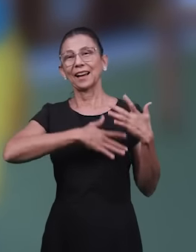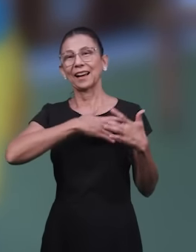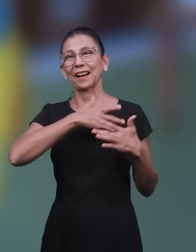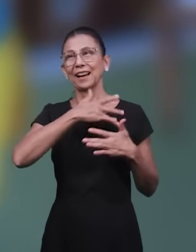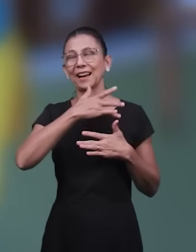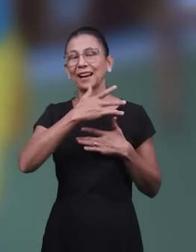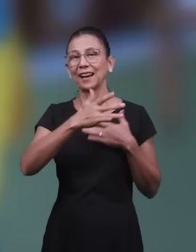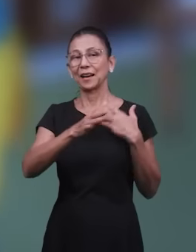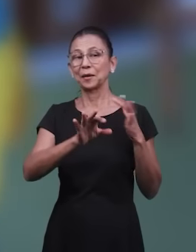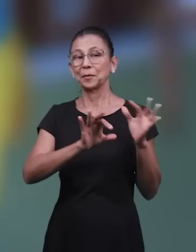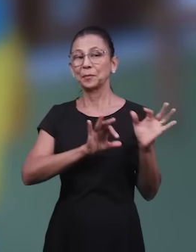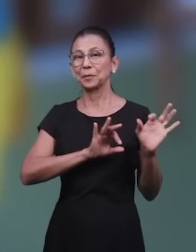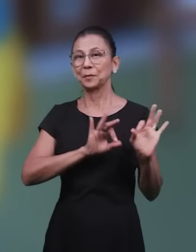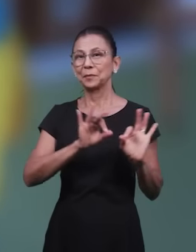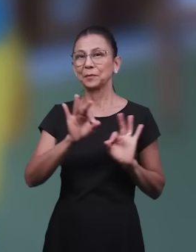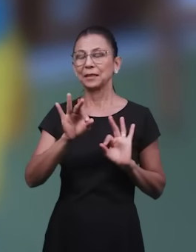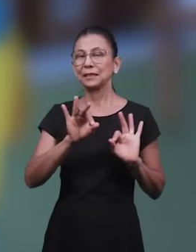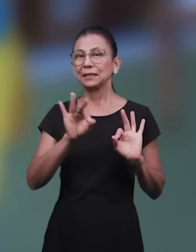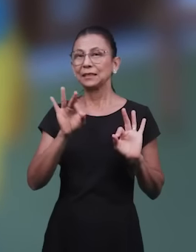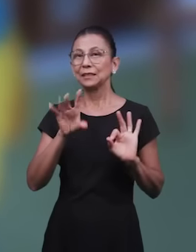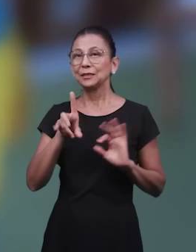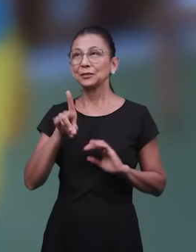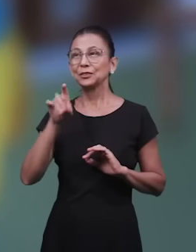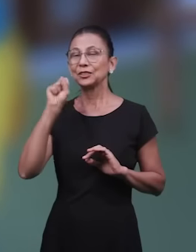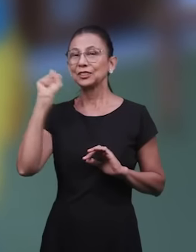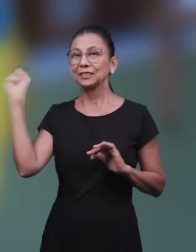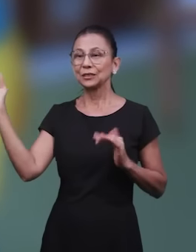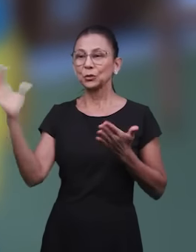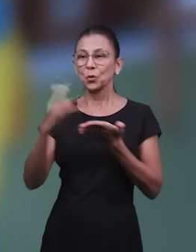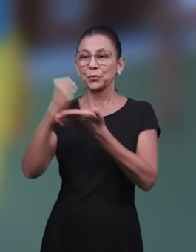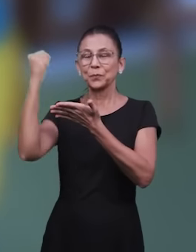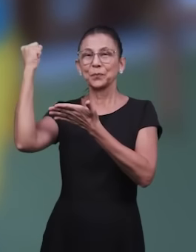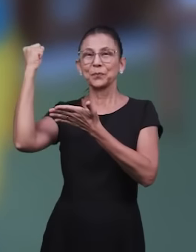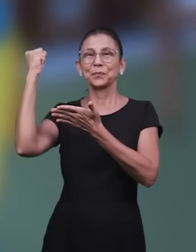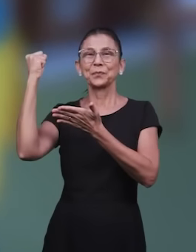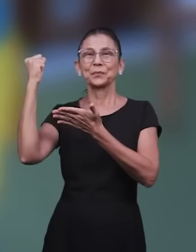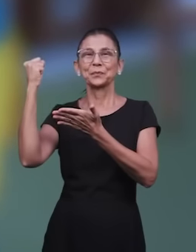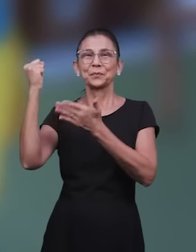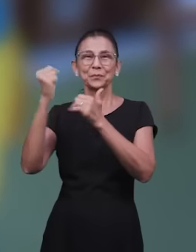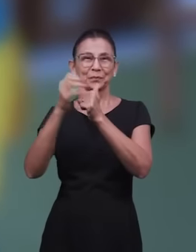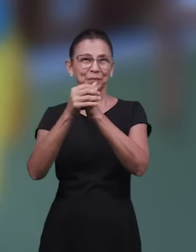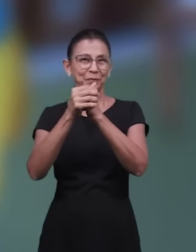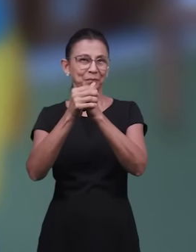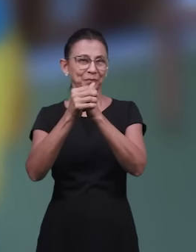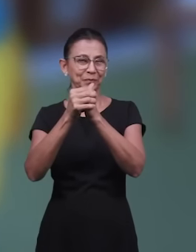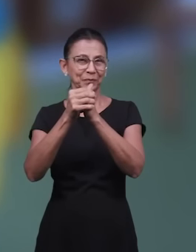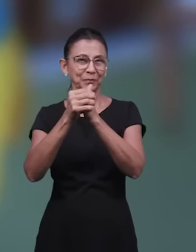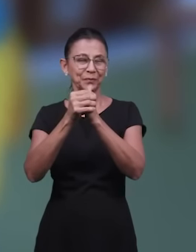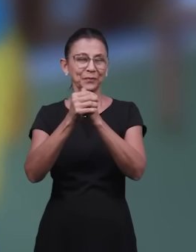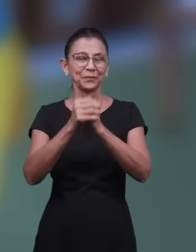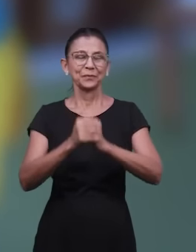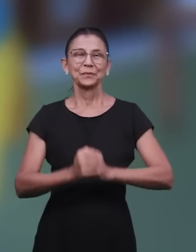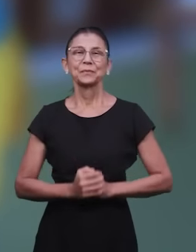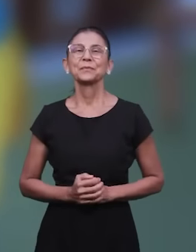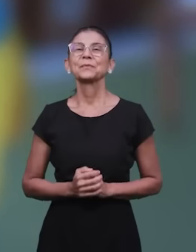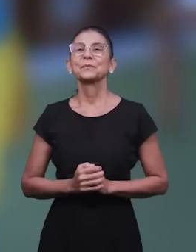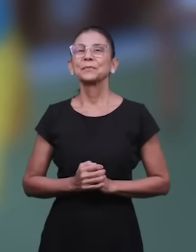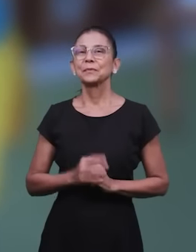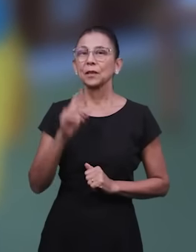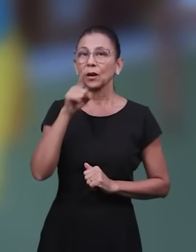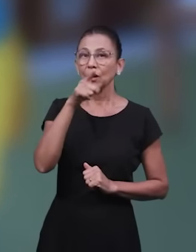do Espírito Santo, preparado para o grande dia do arrebatamento da igreja.